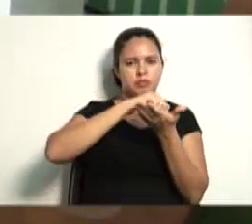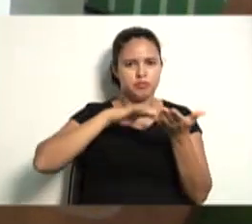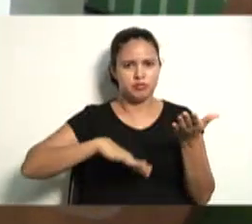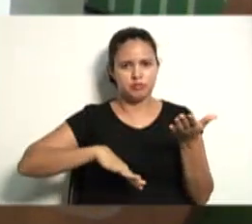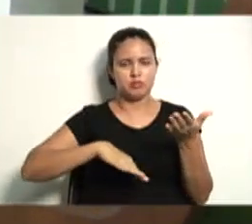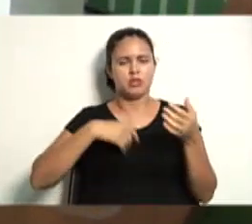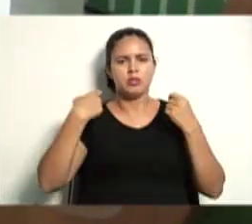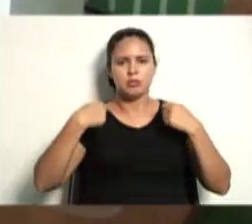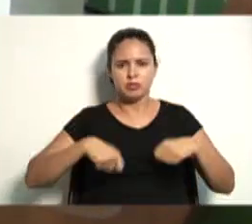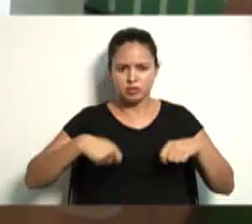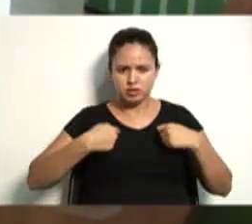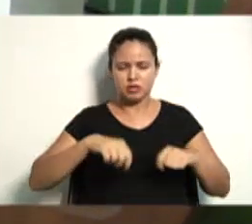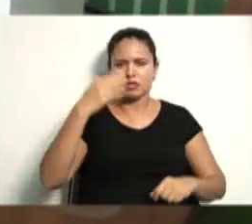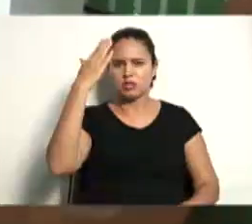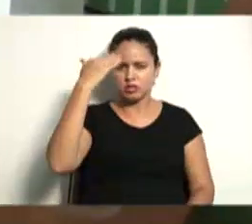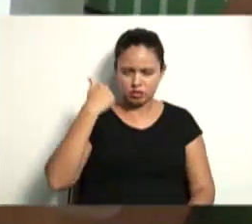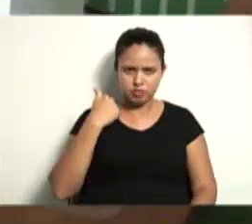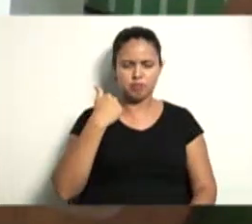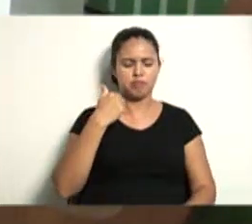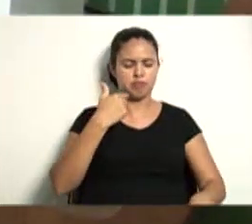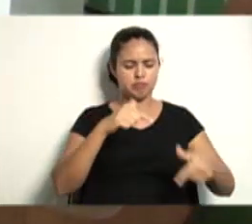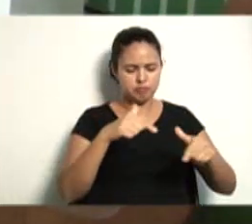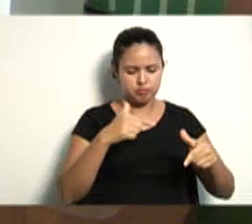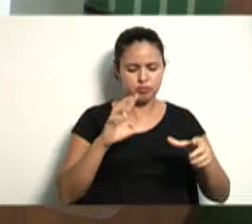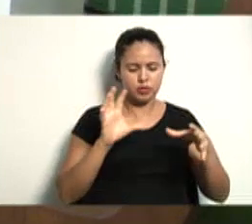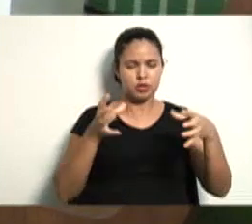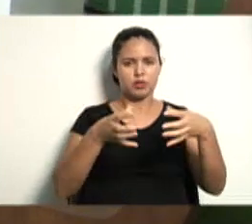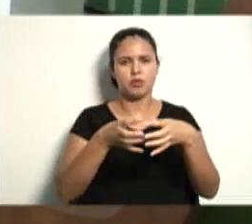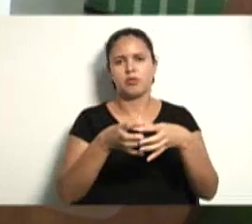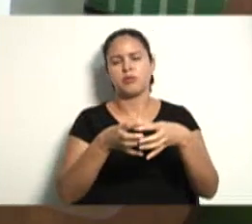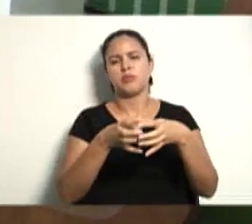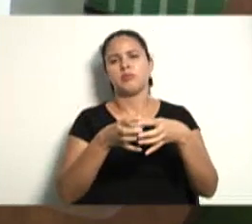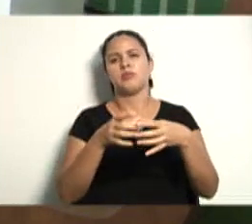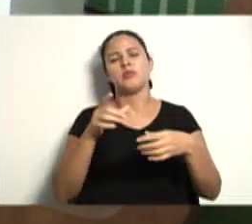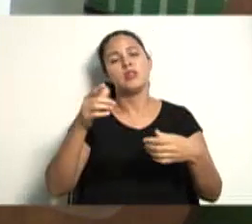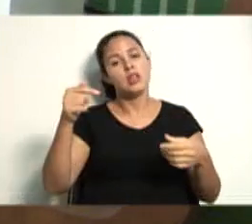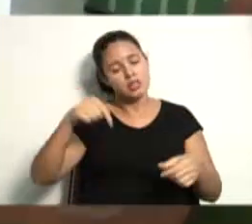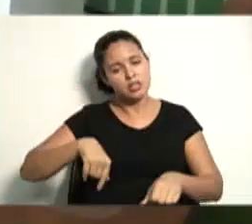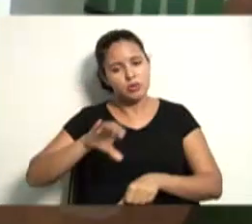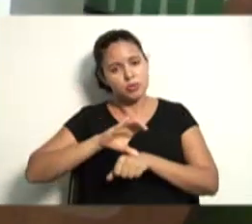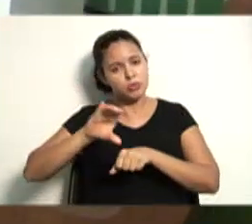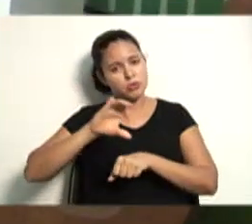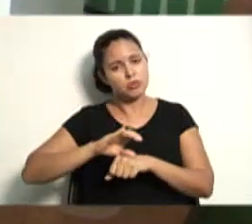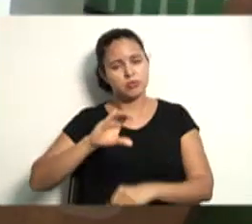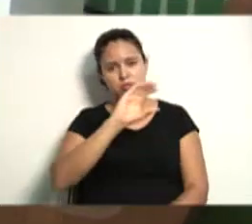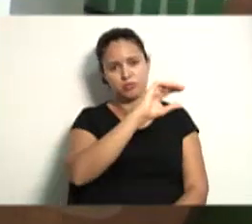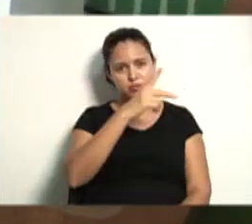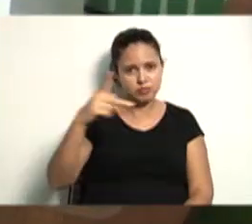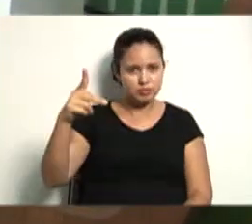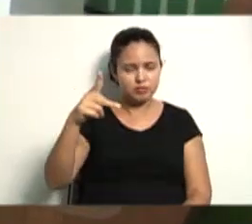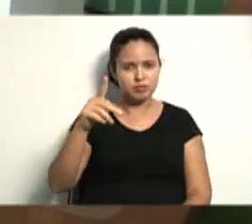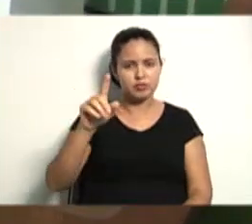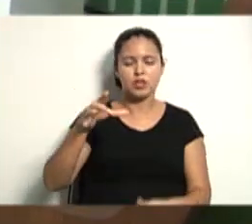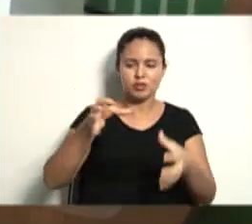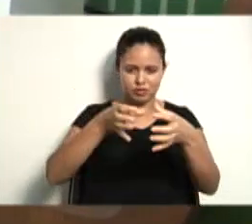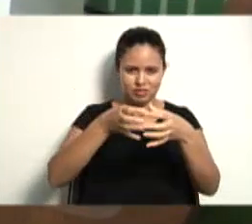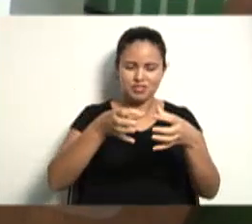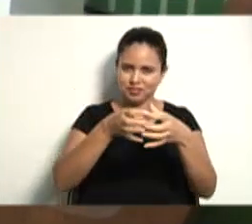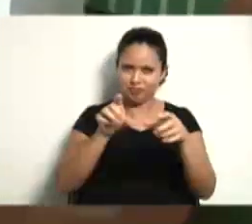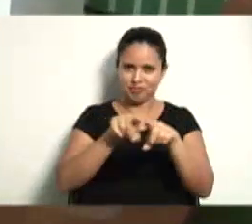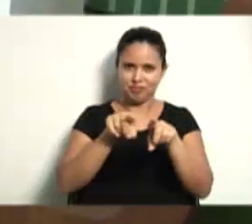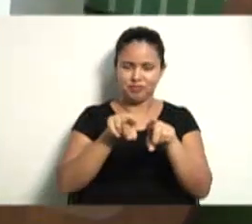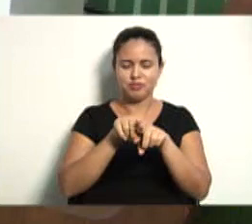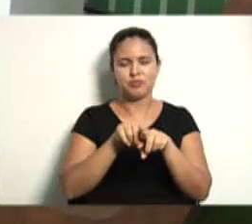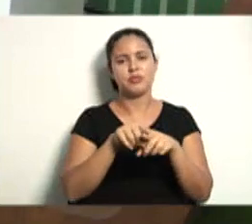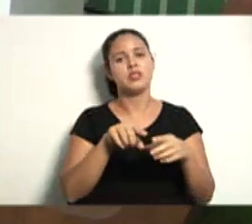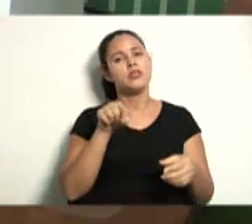preciso saber trabalhar em equipe. Afinal, estamos no curso do cooperativismo. Então, por isso,